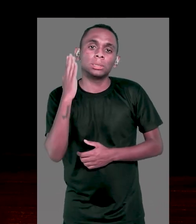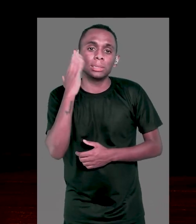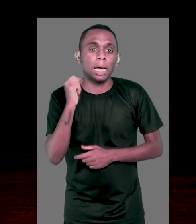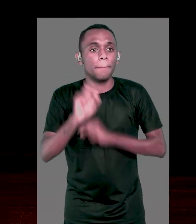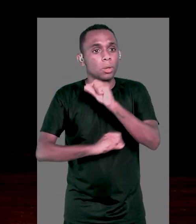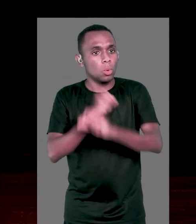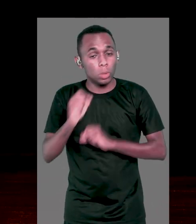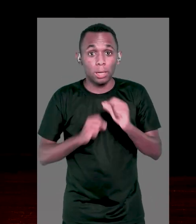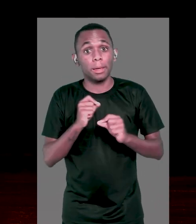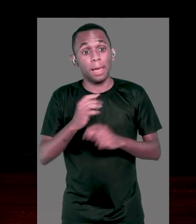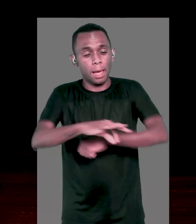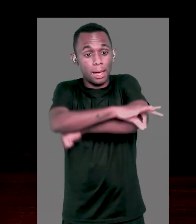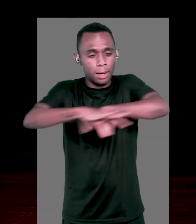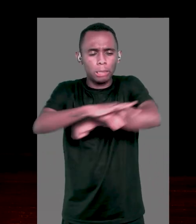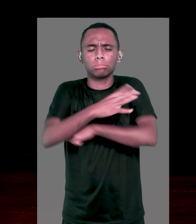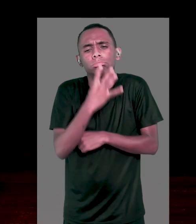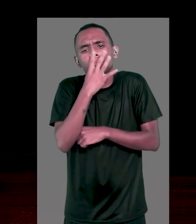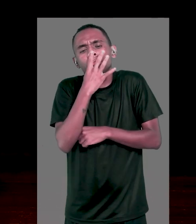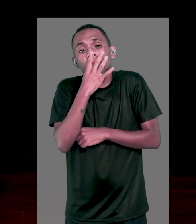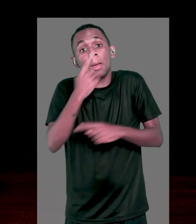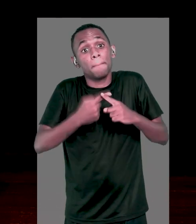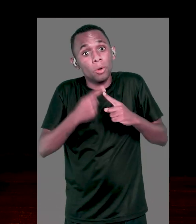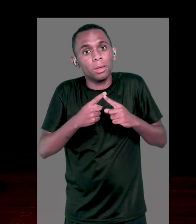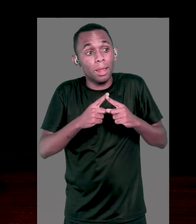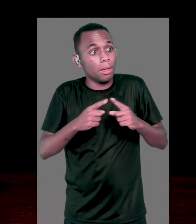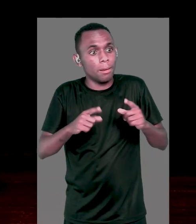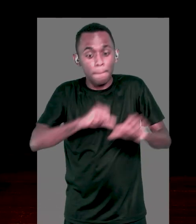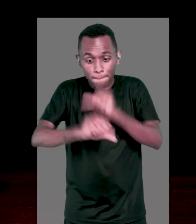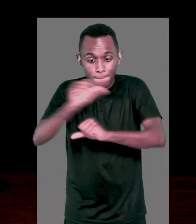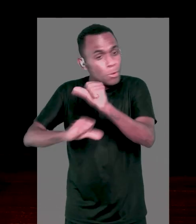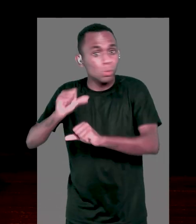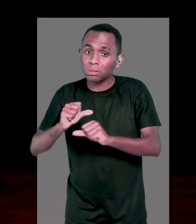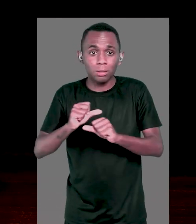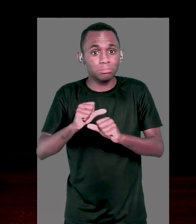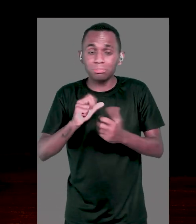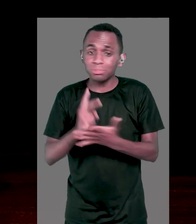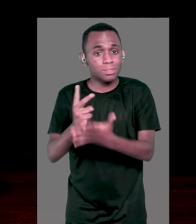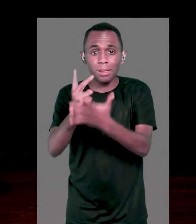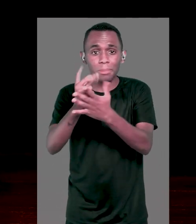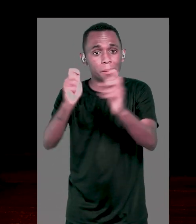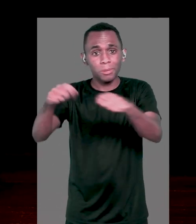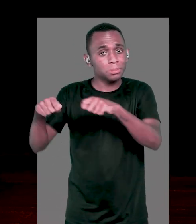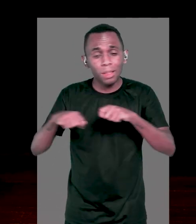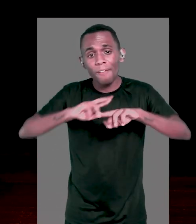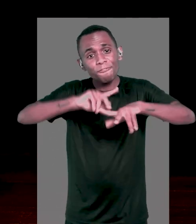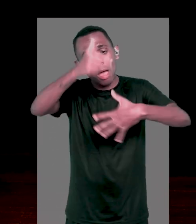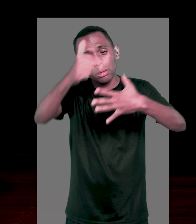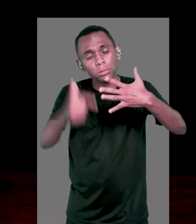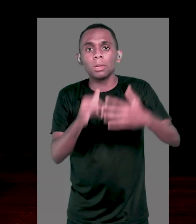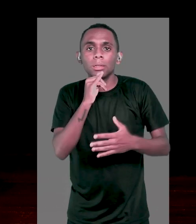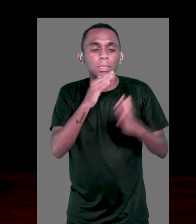ao objetivo que ela que ela a qual ela se destina ora nós sabemos perfeitamente